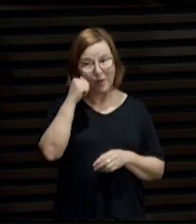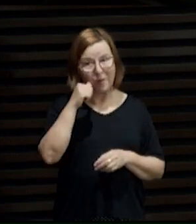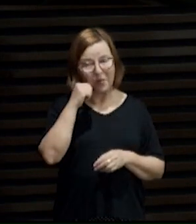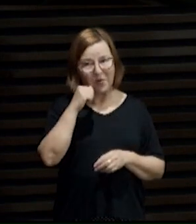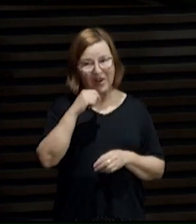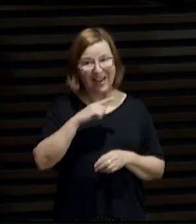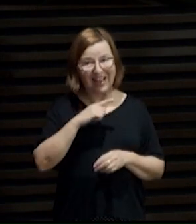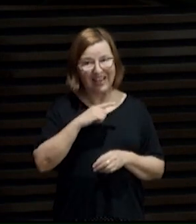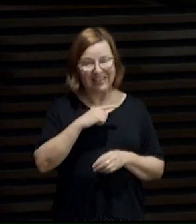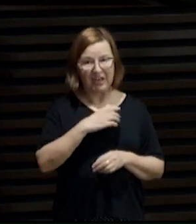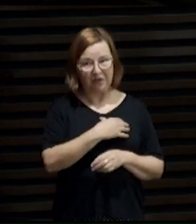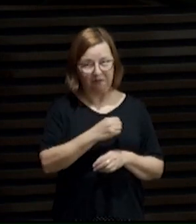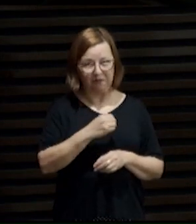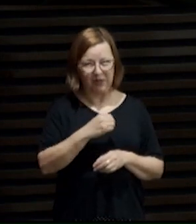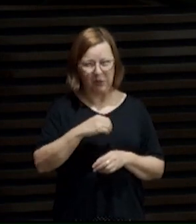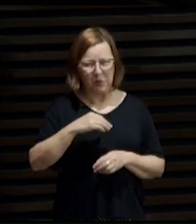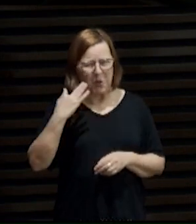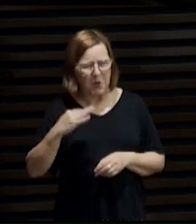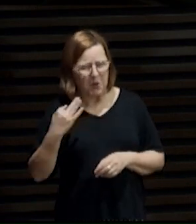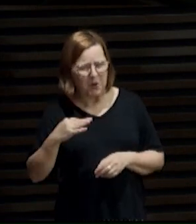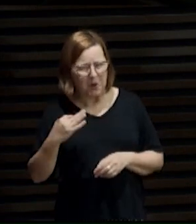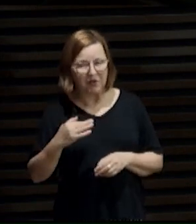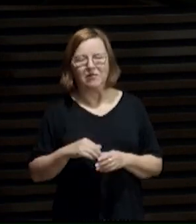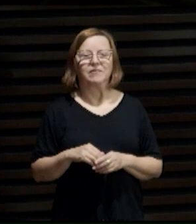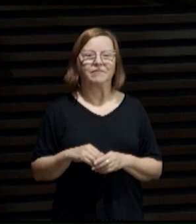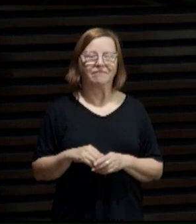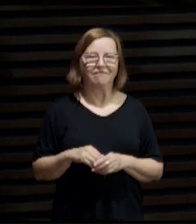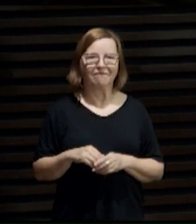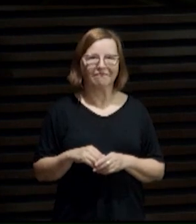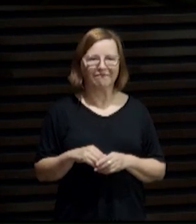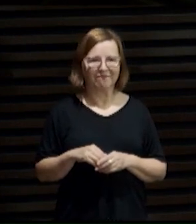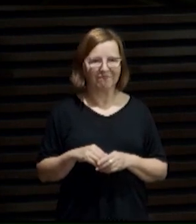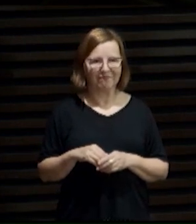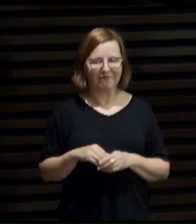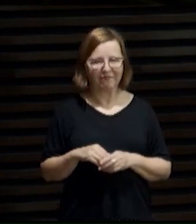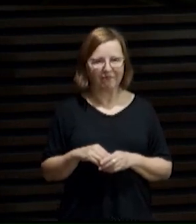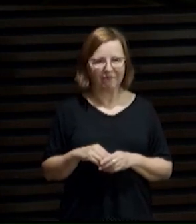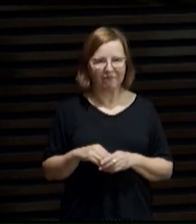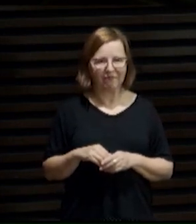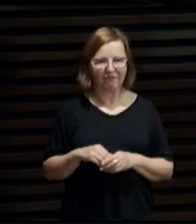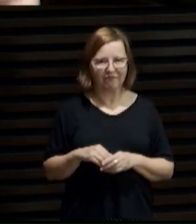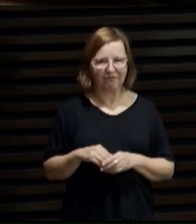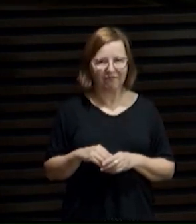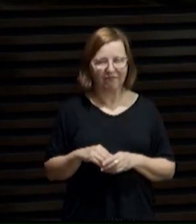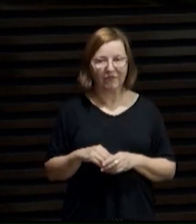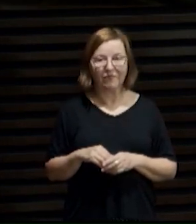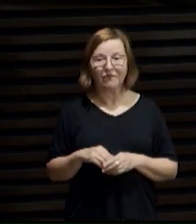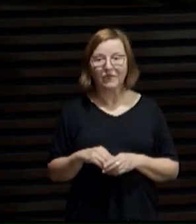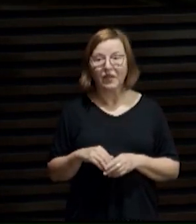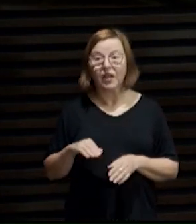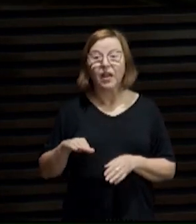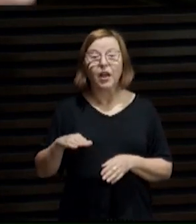filho. Então a dor é o elemento para a mulher, a dor é o elemento para o homem. Só que qual é a missão da mulher? Ter